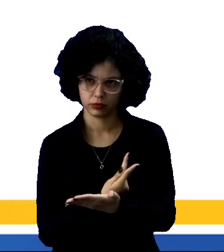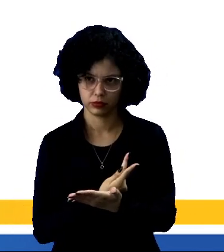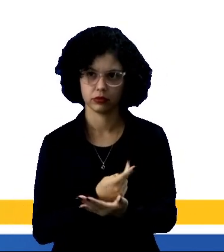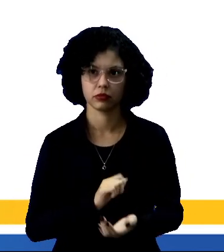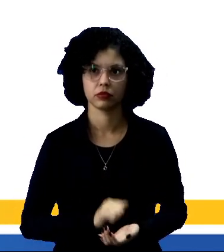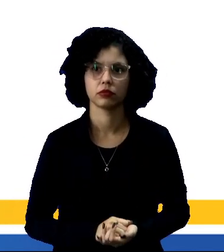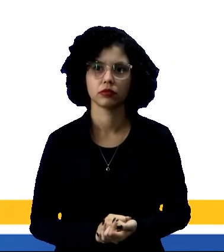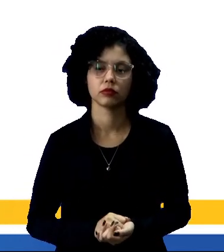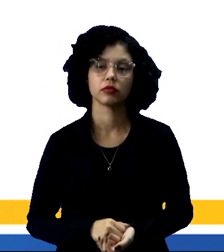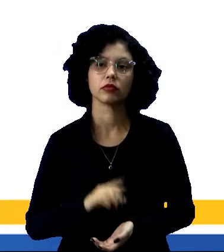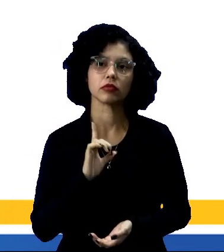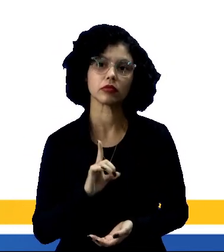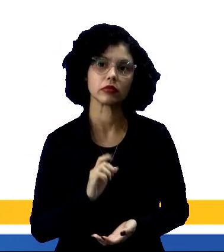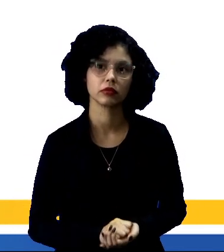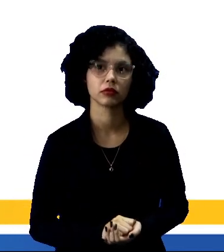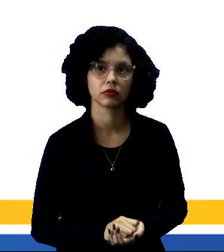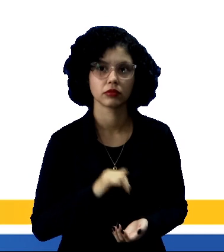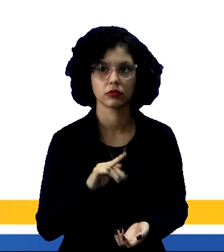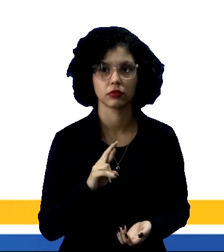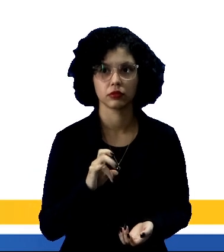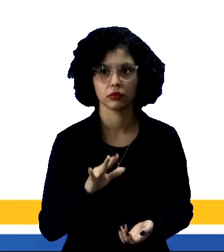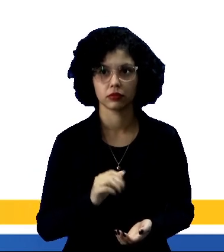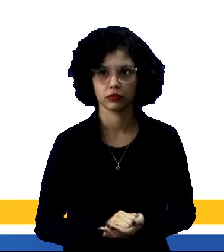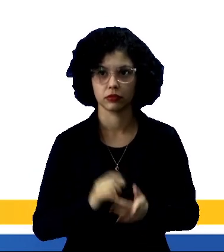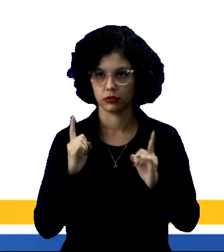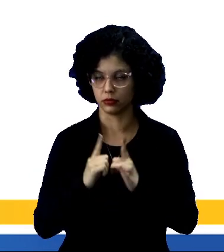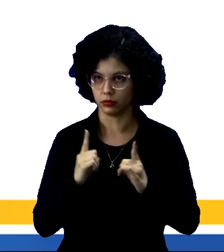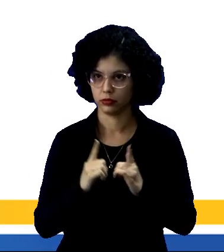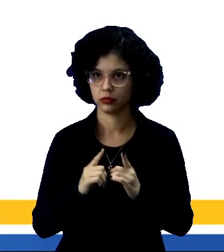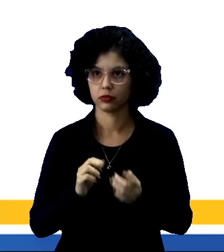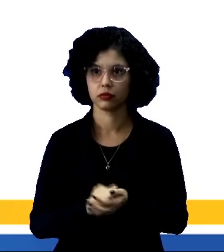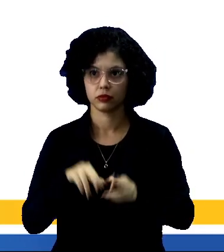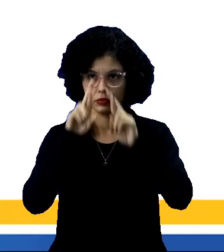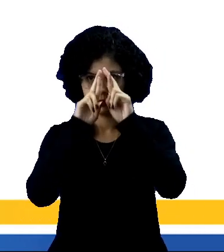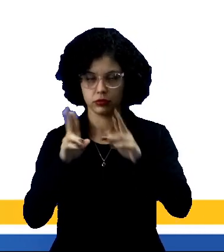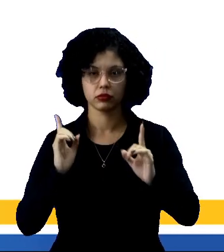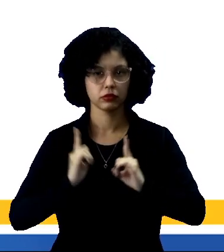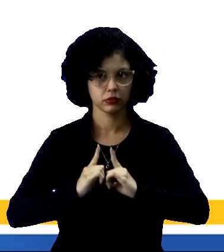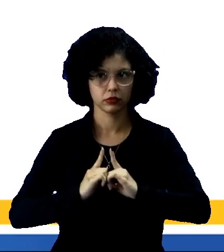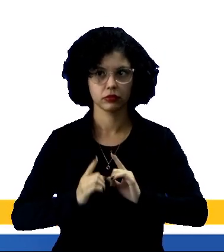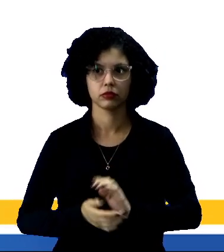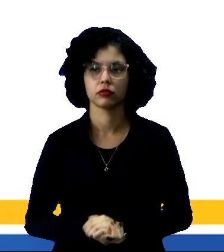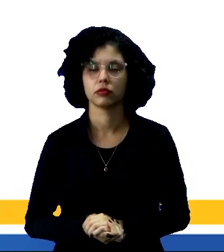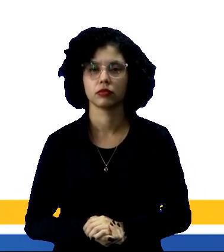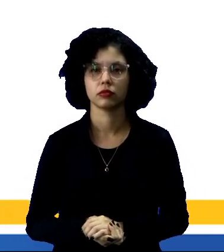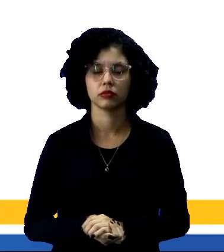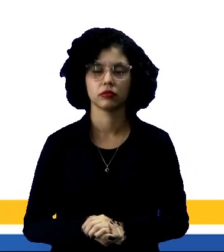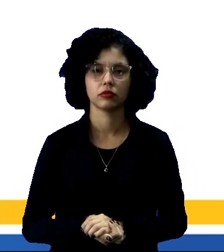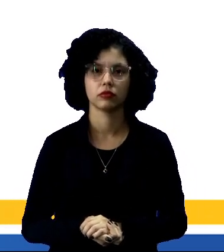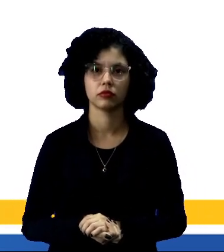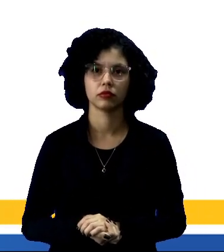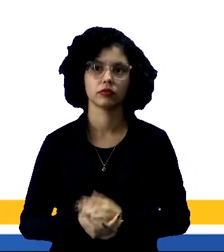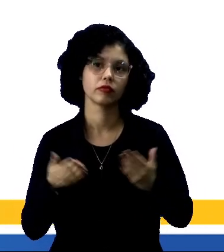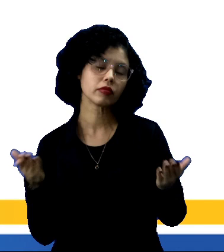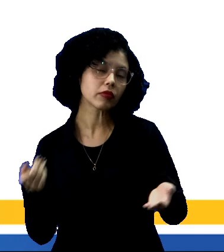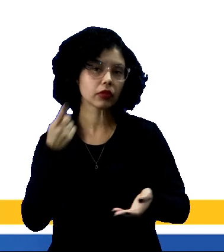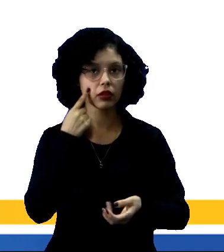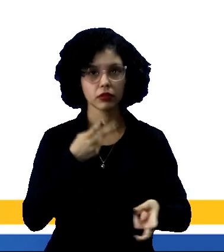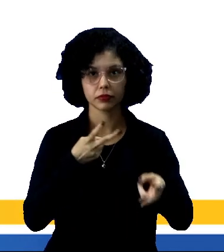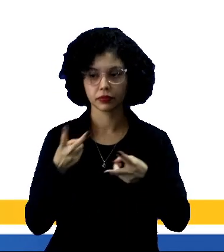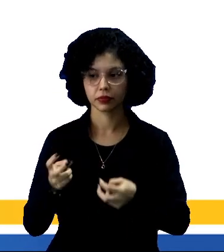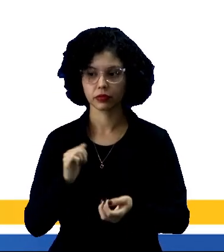que vieram errados. Ou letra D. A indignação da cliente a respeito do atendimento. Gente,